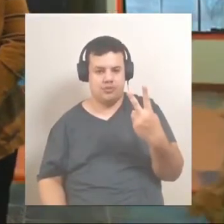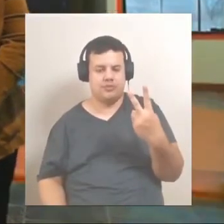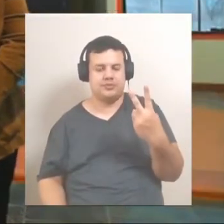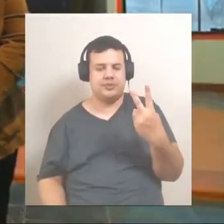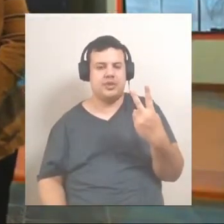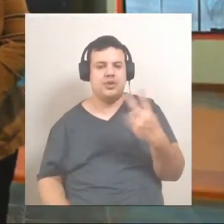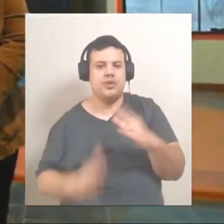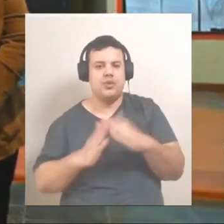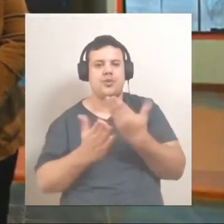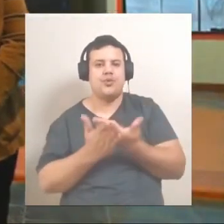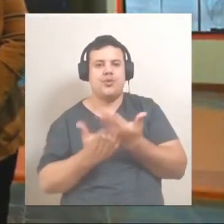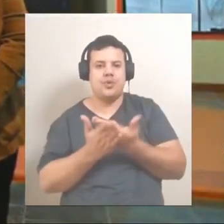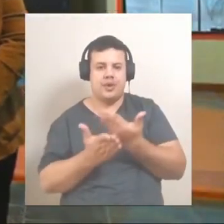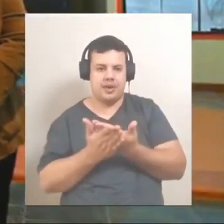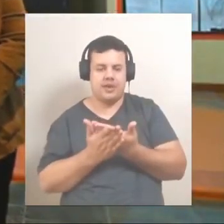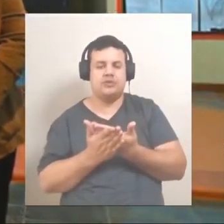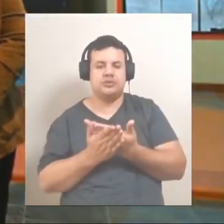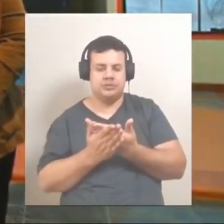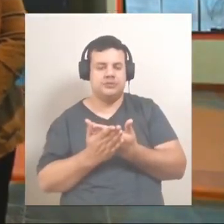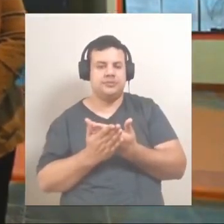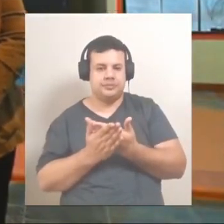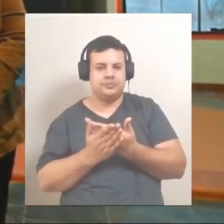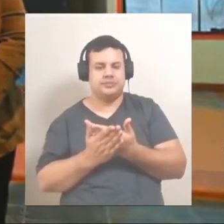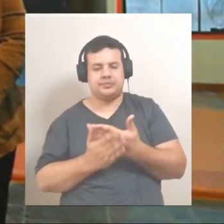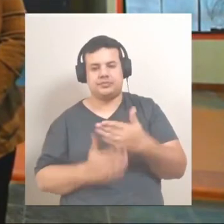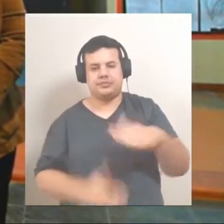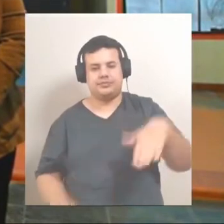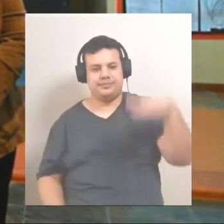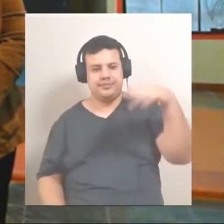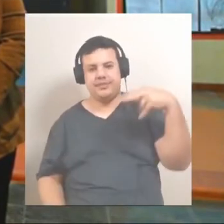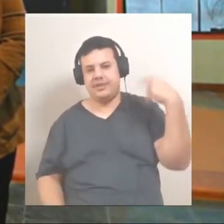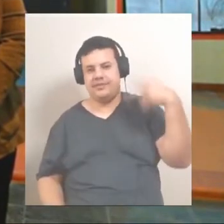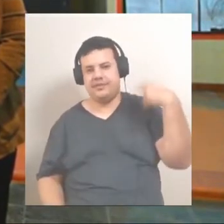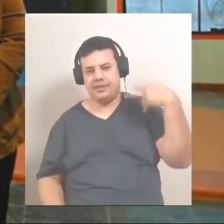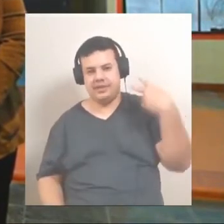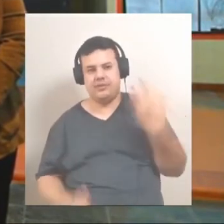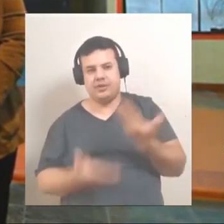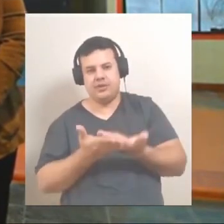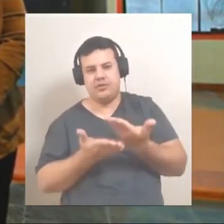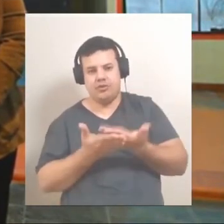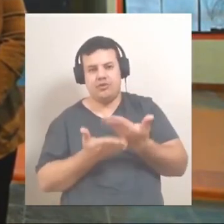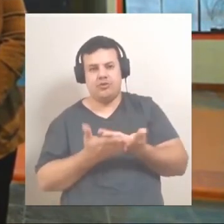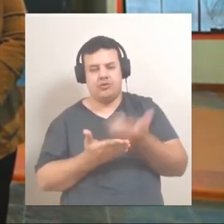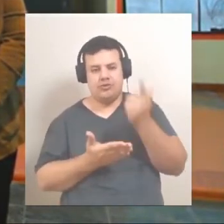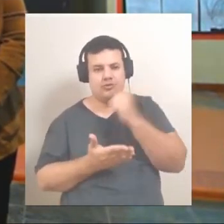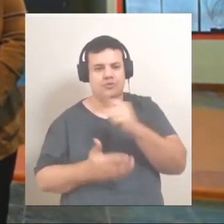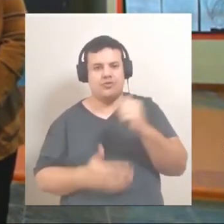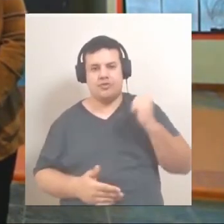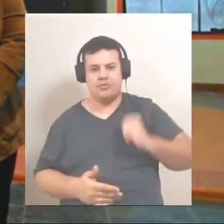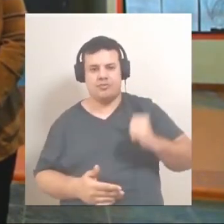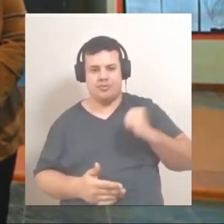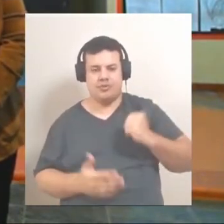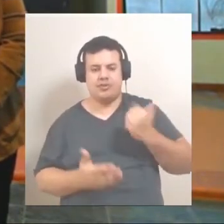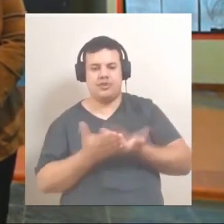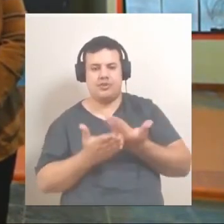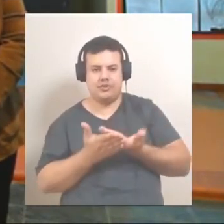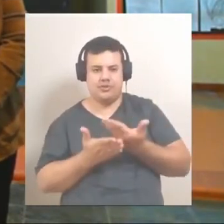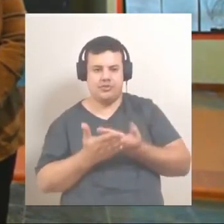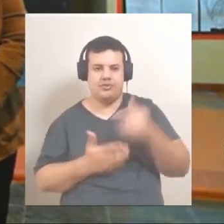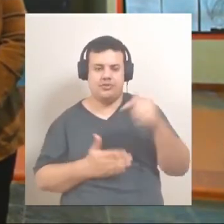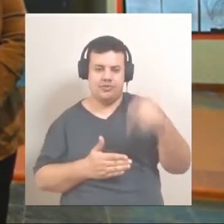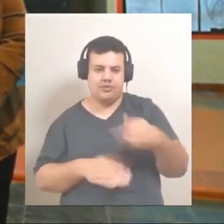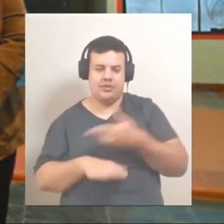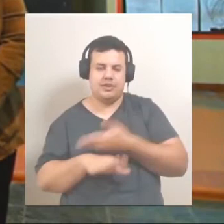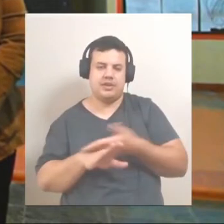1942. O colégio fez parte da infância da vereadora, que estudou no colégio e recebeu uma bolsa de estudos.